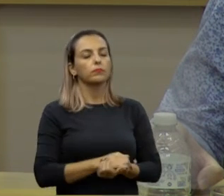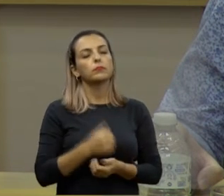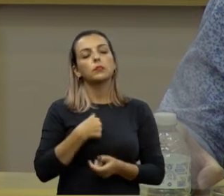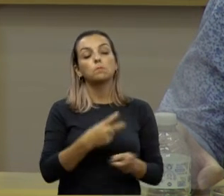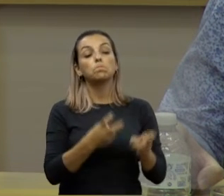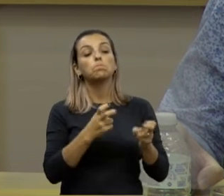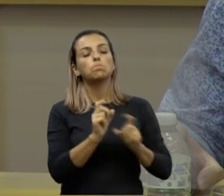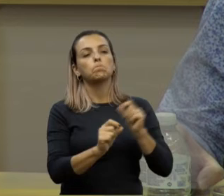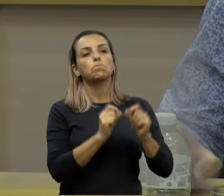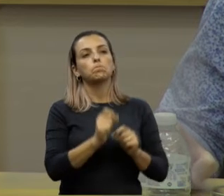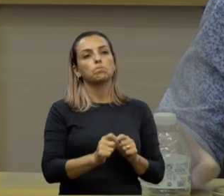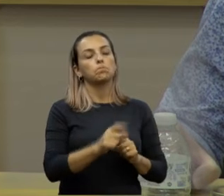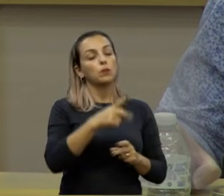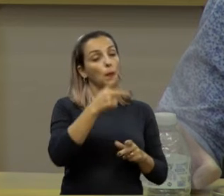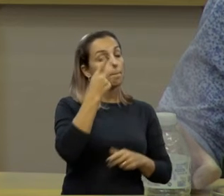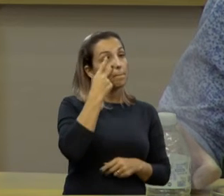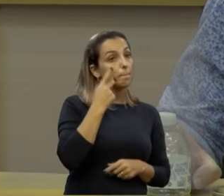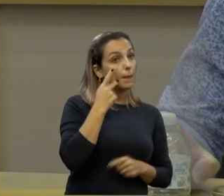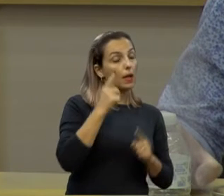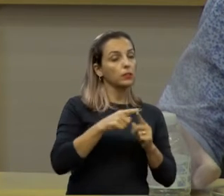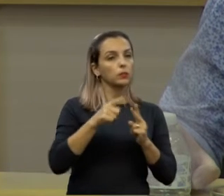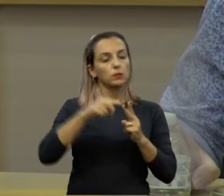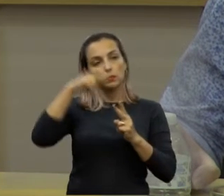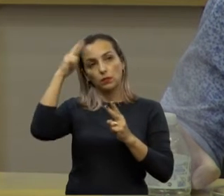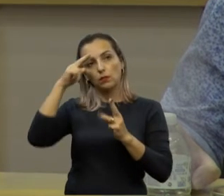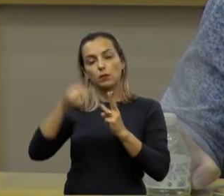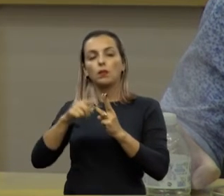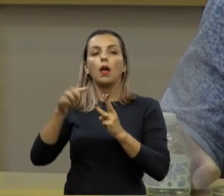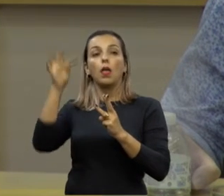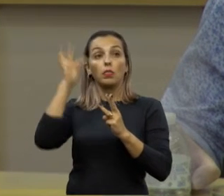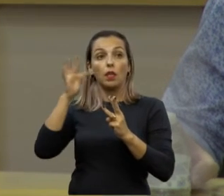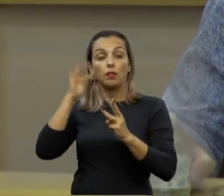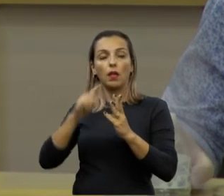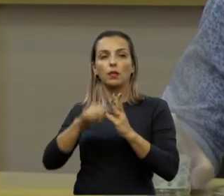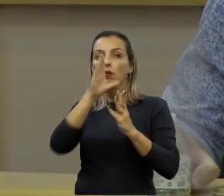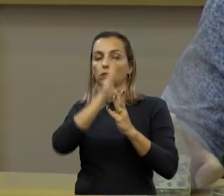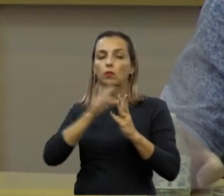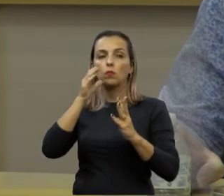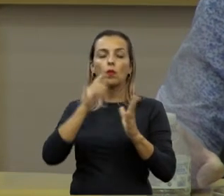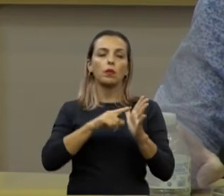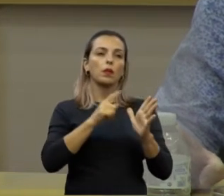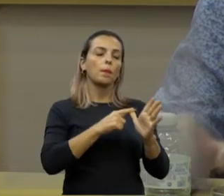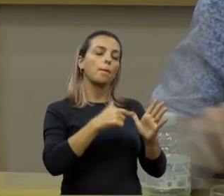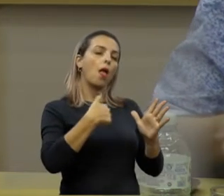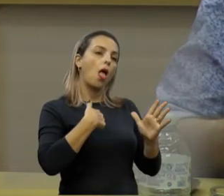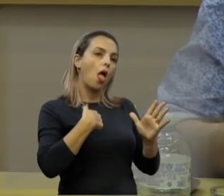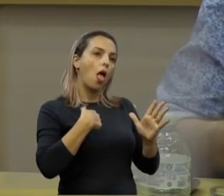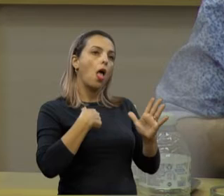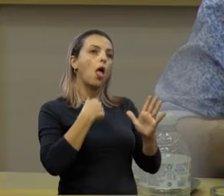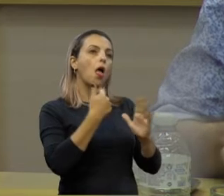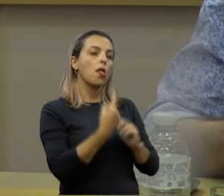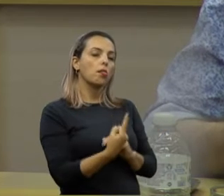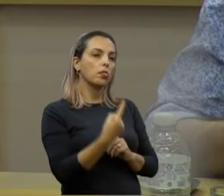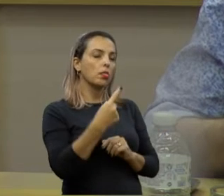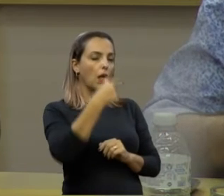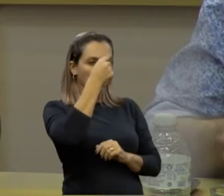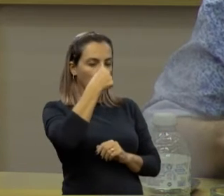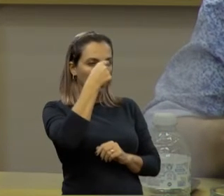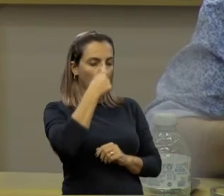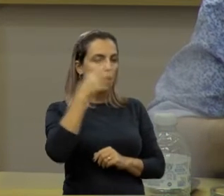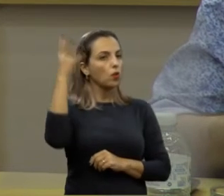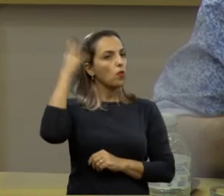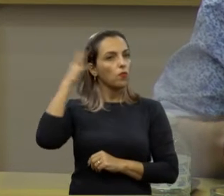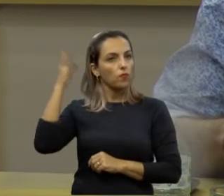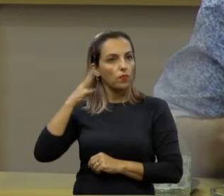percepção aqui ó primeira dura Paula Dinho segundo Rafael Tainara Faria João Clemente depois vai ser eu depois Doutor Garrido e depois a